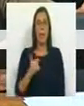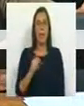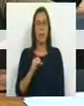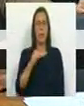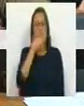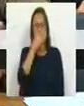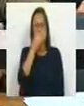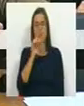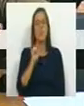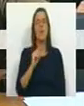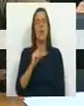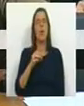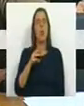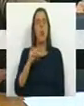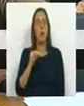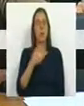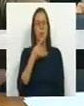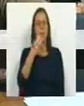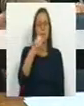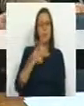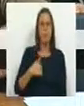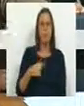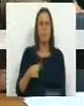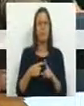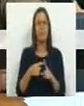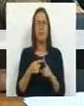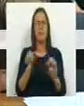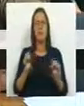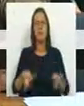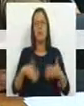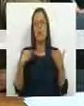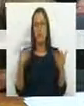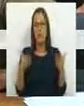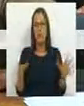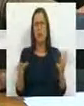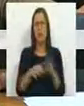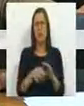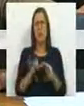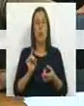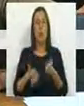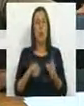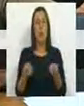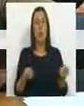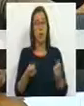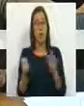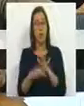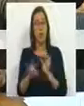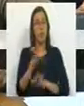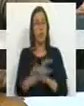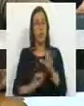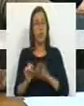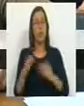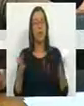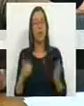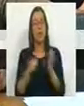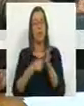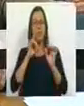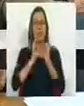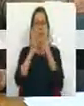falou aqui de falharam aqui uns quantos princípios relacionados com aquilo que tem a ver com a gestão dos fundos comunitários.